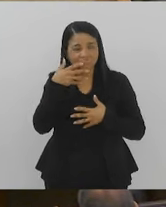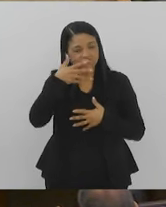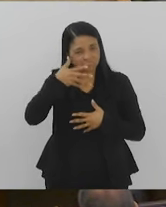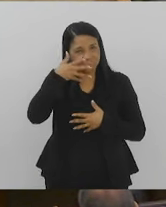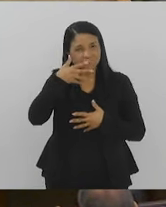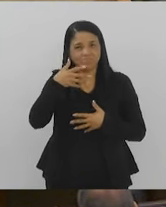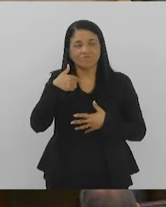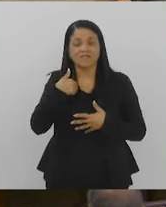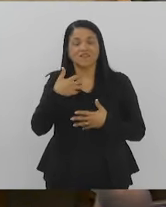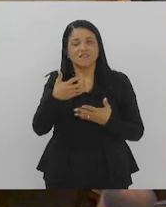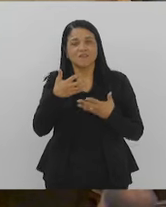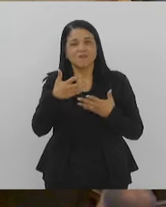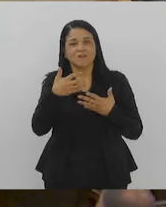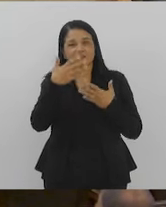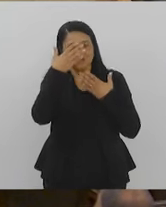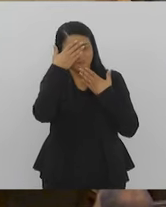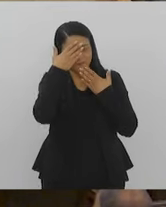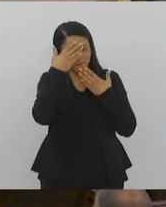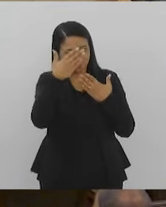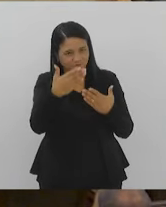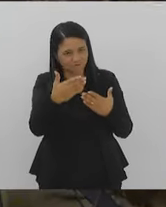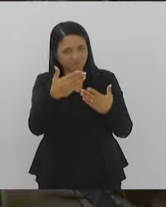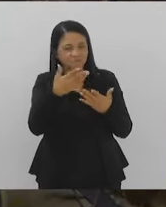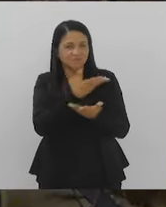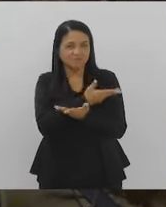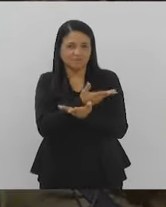Eu quero agradecer a todos vocês,